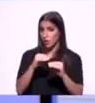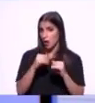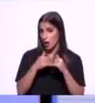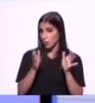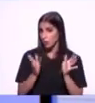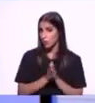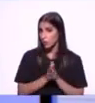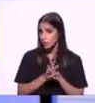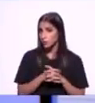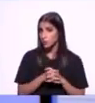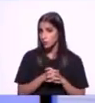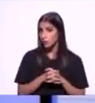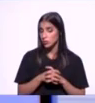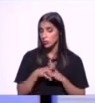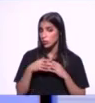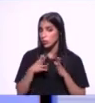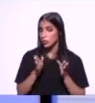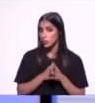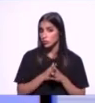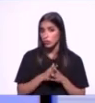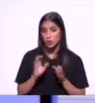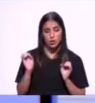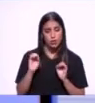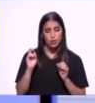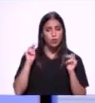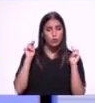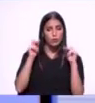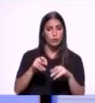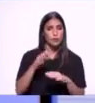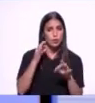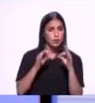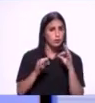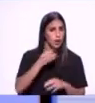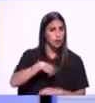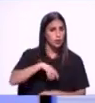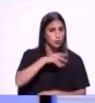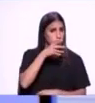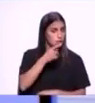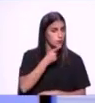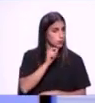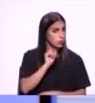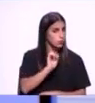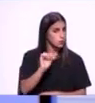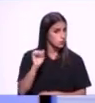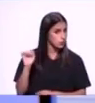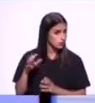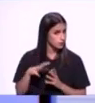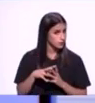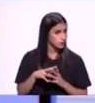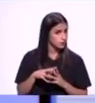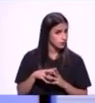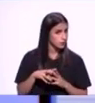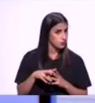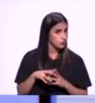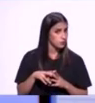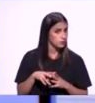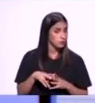Todos. Todos. Nós, aqui, na altura, dissemos os nomes. E...